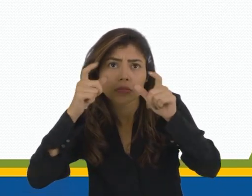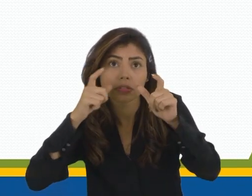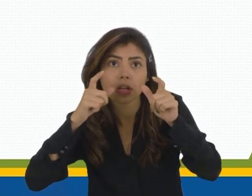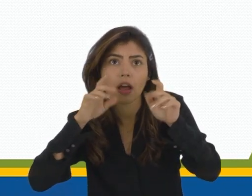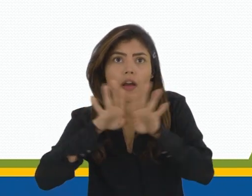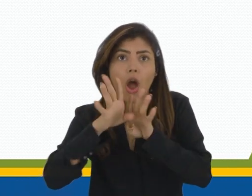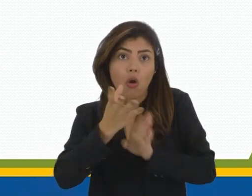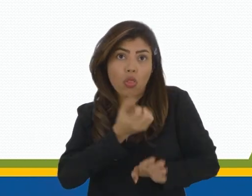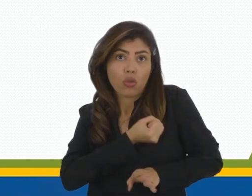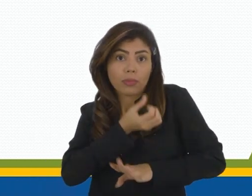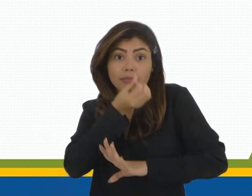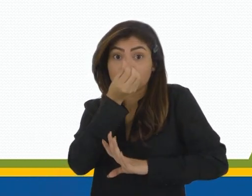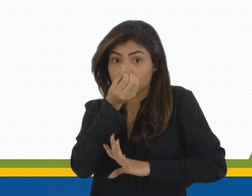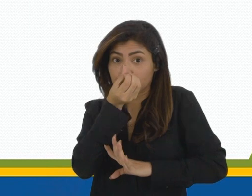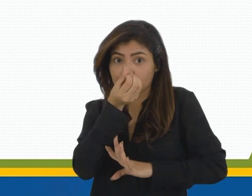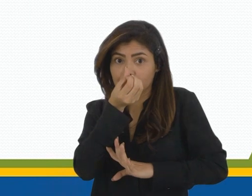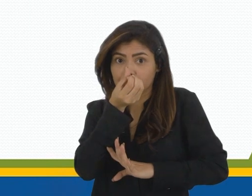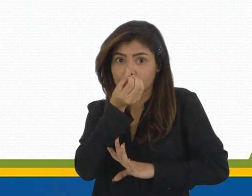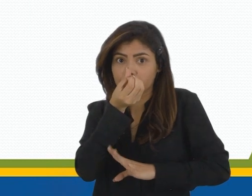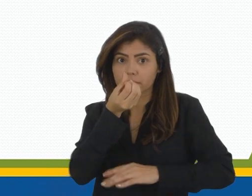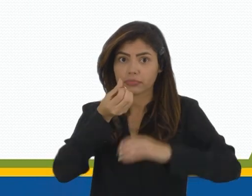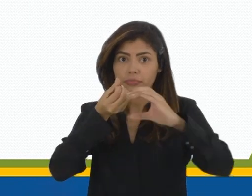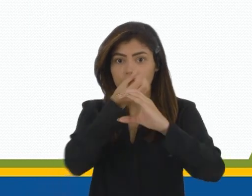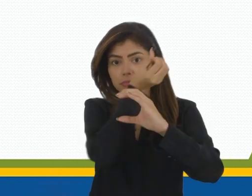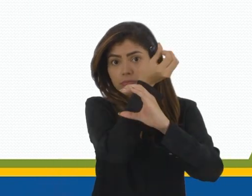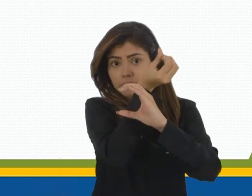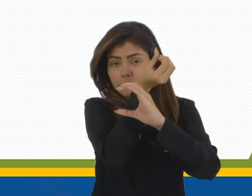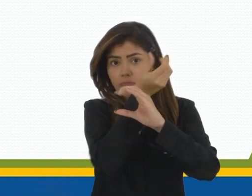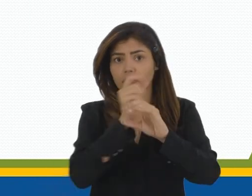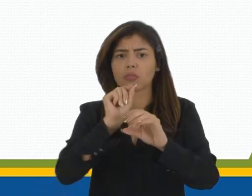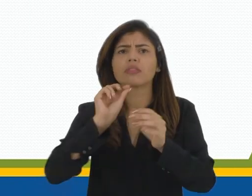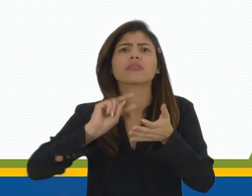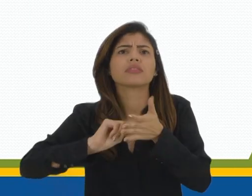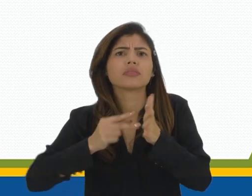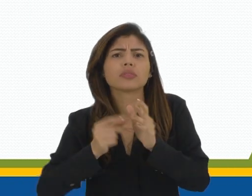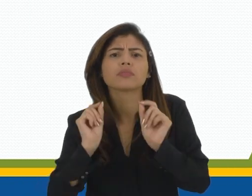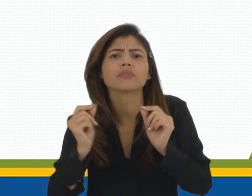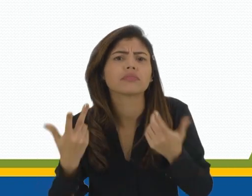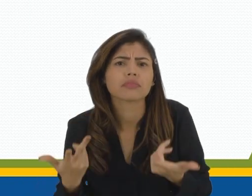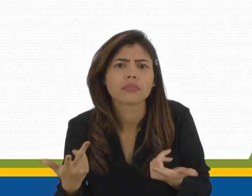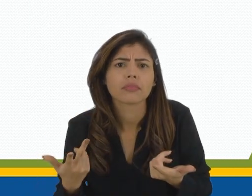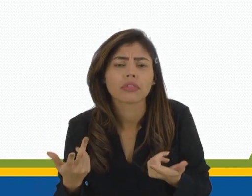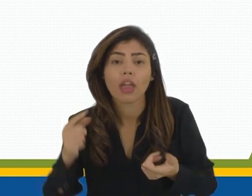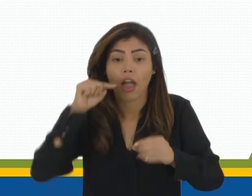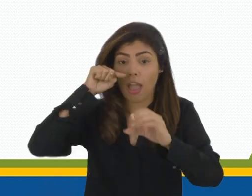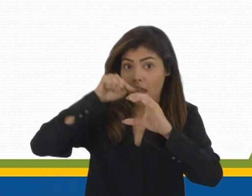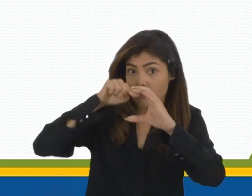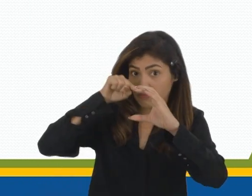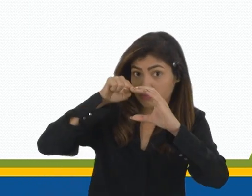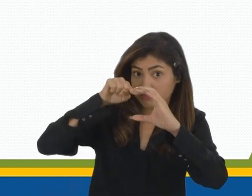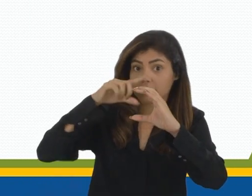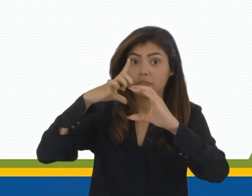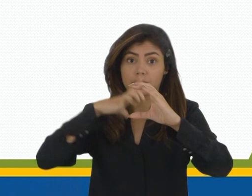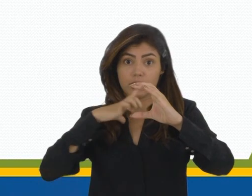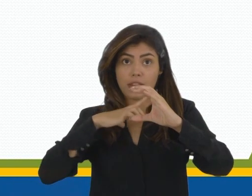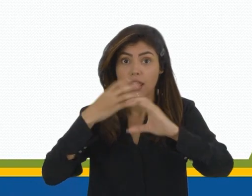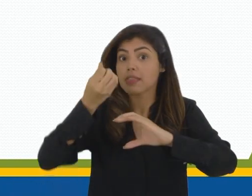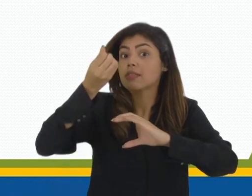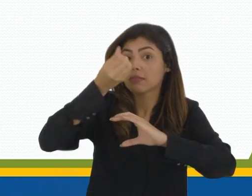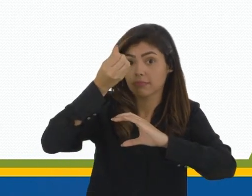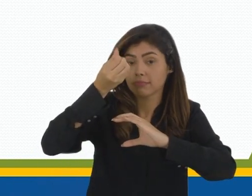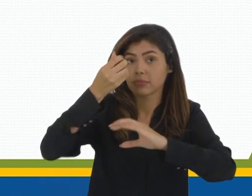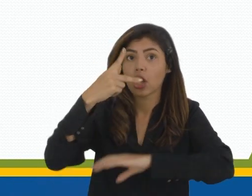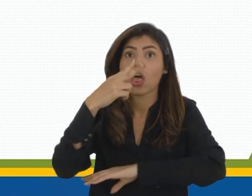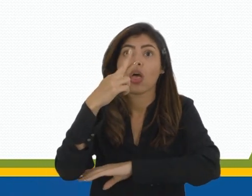o número 6, que corresponde a um número atômico. O que isso significa? Significa que esse carbono ele tem 6 prótons